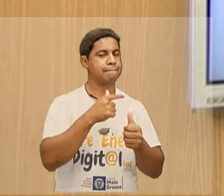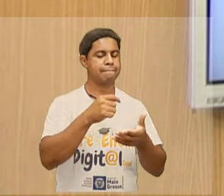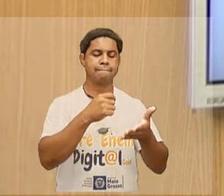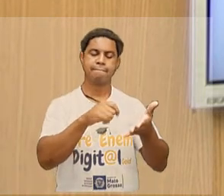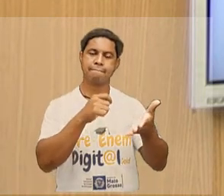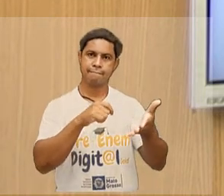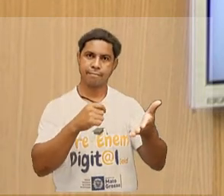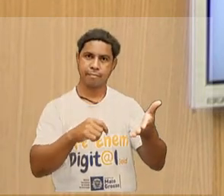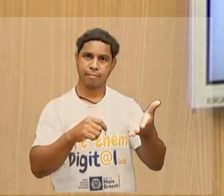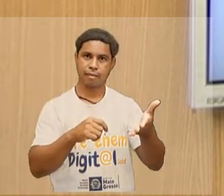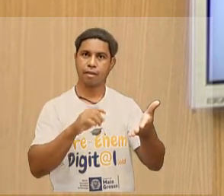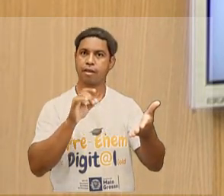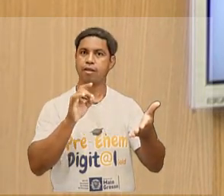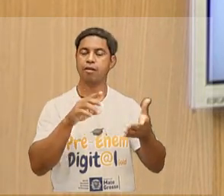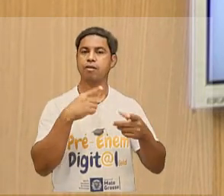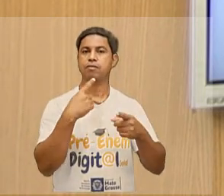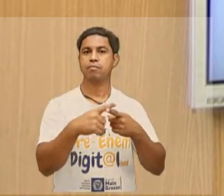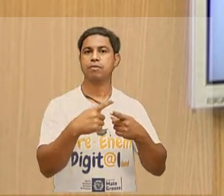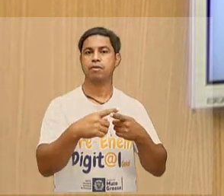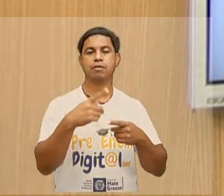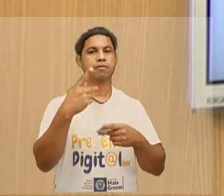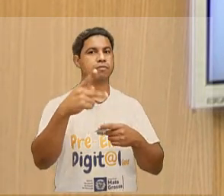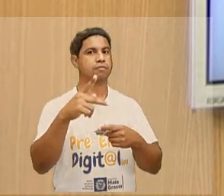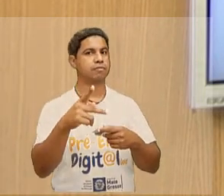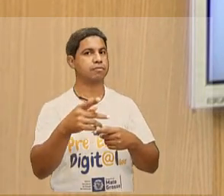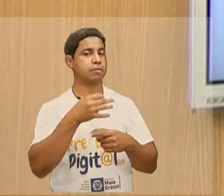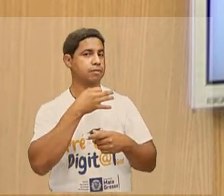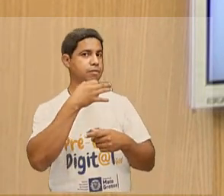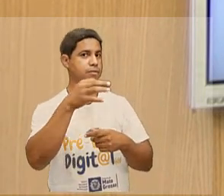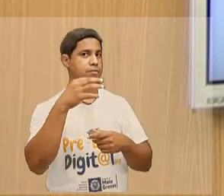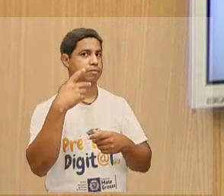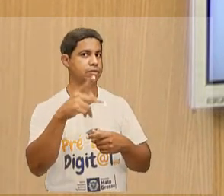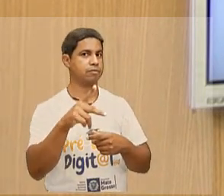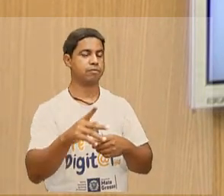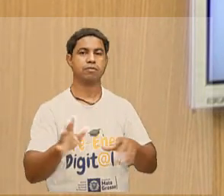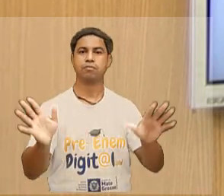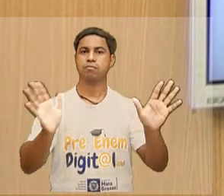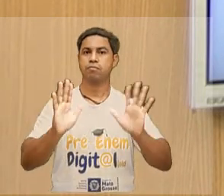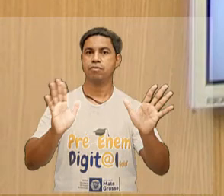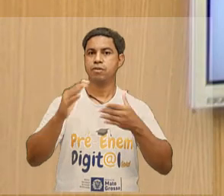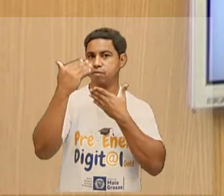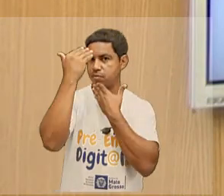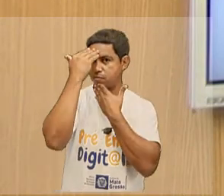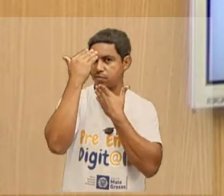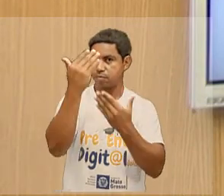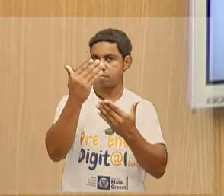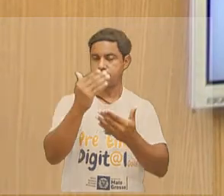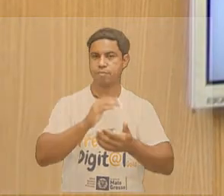dica para você, porque você vale ouro. Show, moçadinha, até o nosso próximo evento. Obrigado!